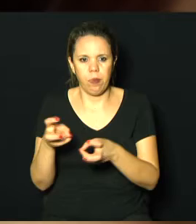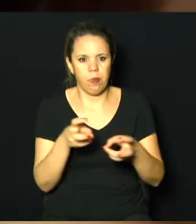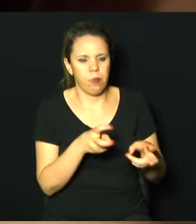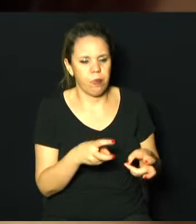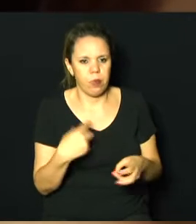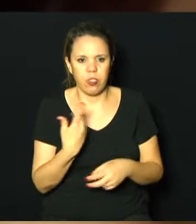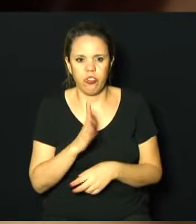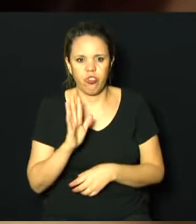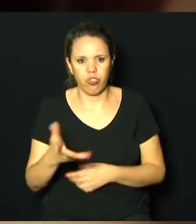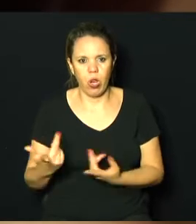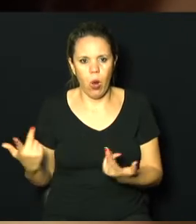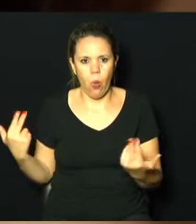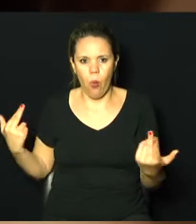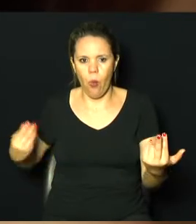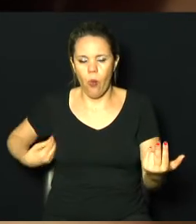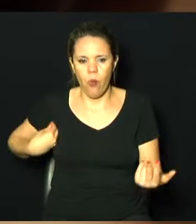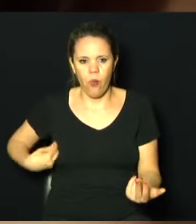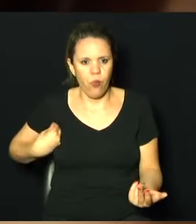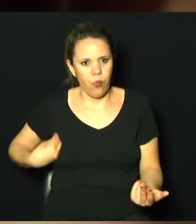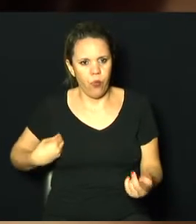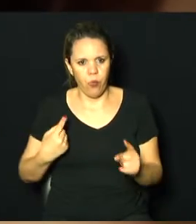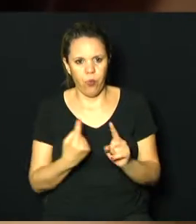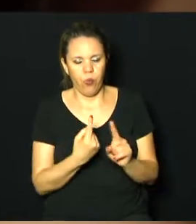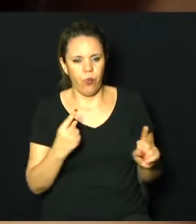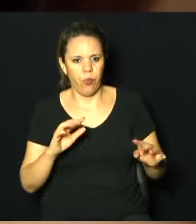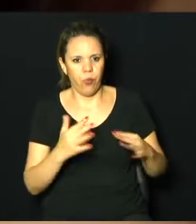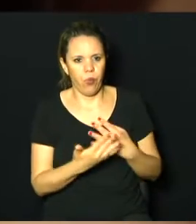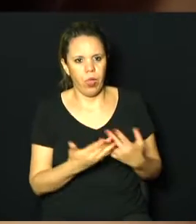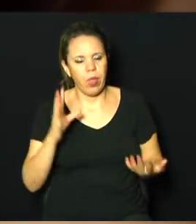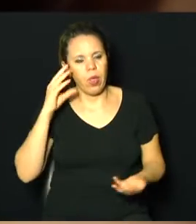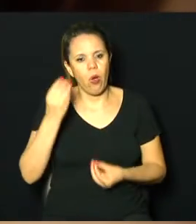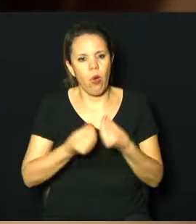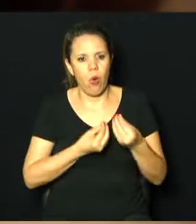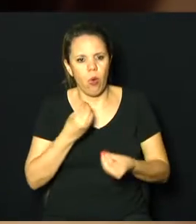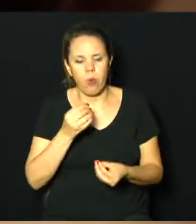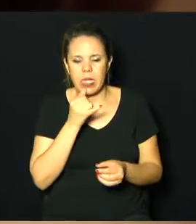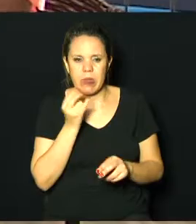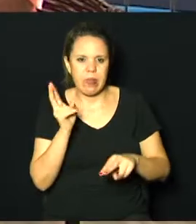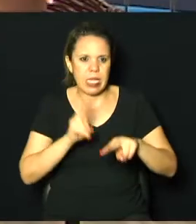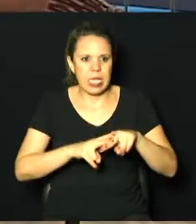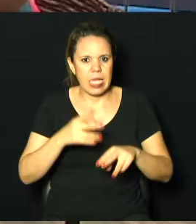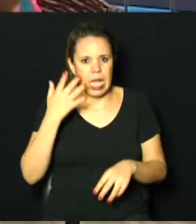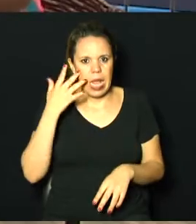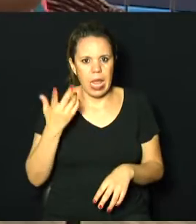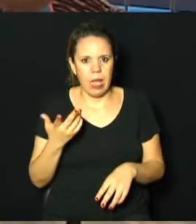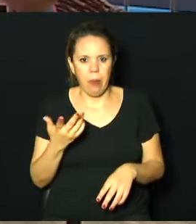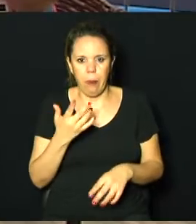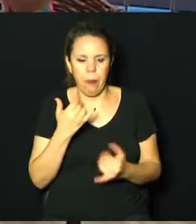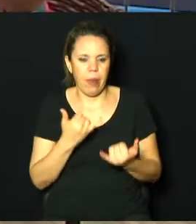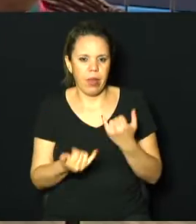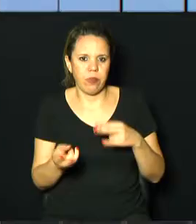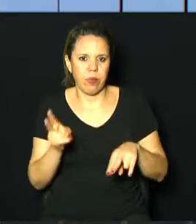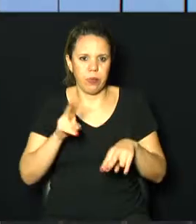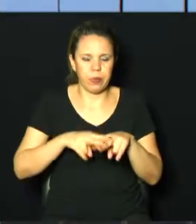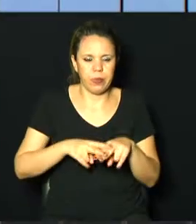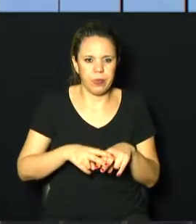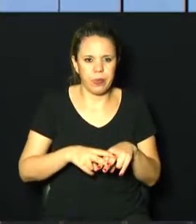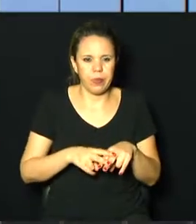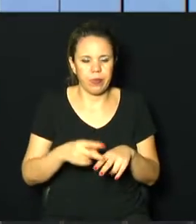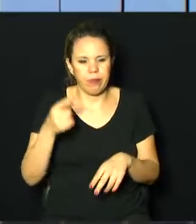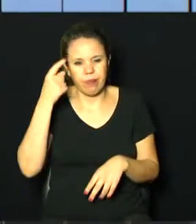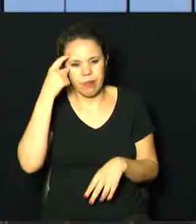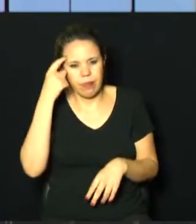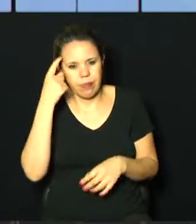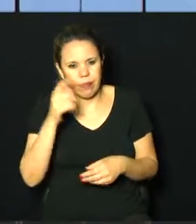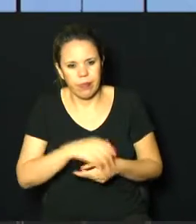situação, nós já vivíamos um pouco esse isolamento, que o isolamento a gente entende como clausura, né? Uma Que na verdade prisão, né? A gente pensa que está numa